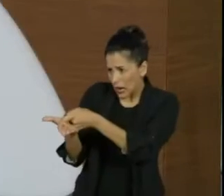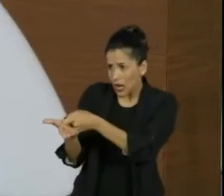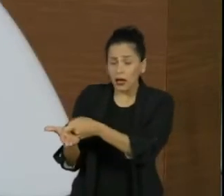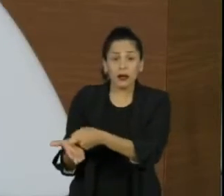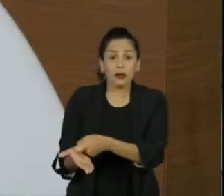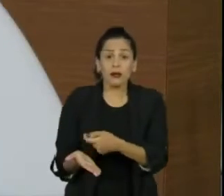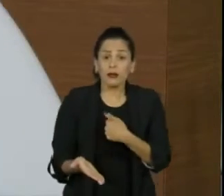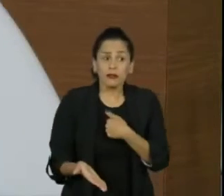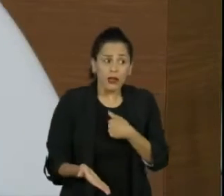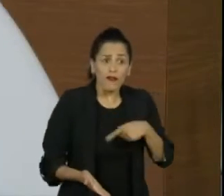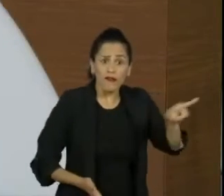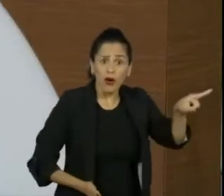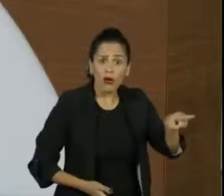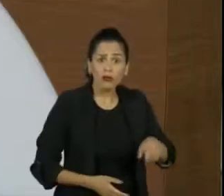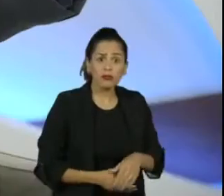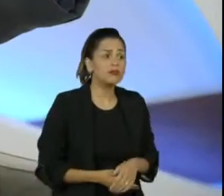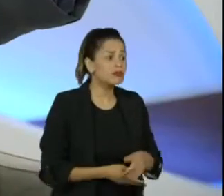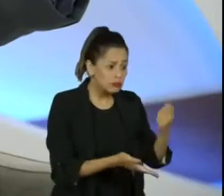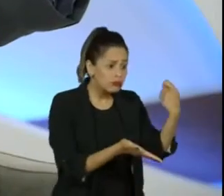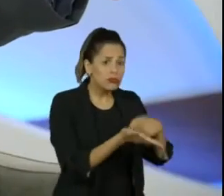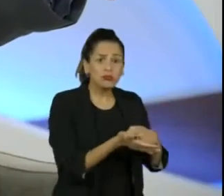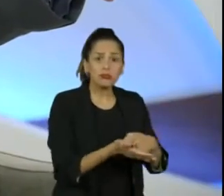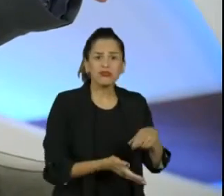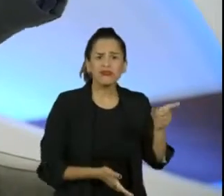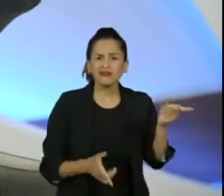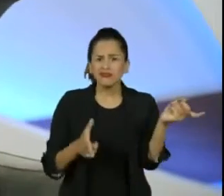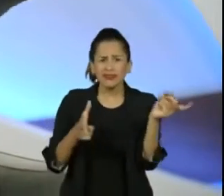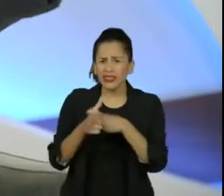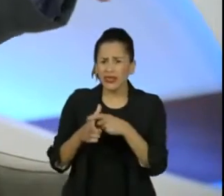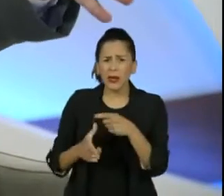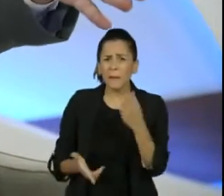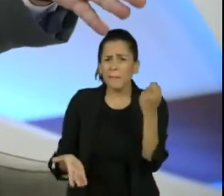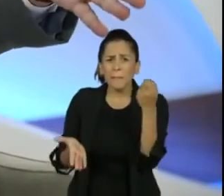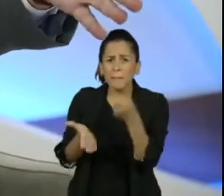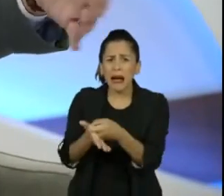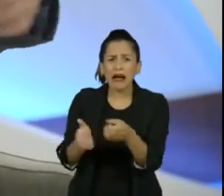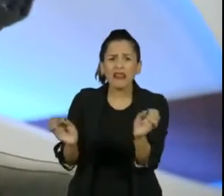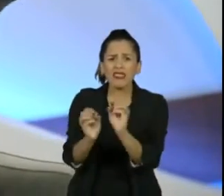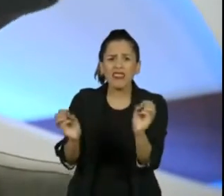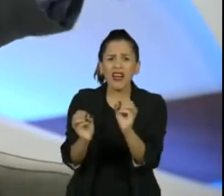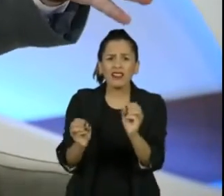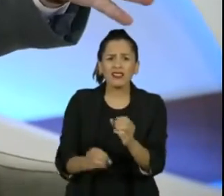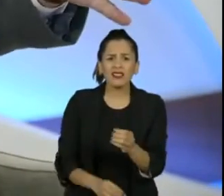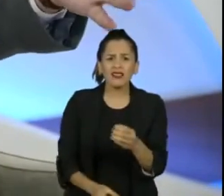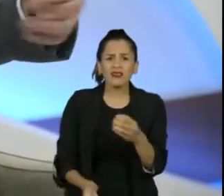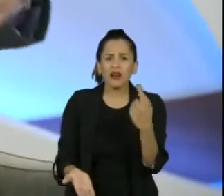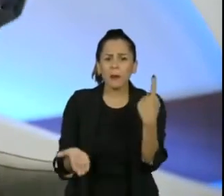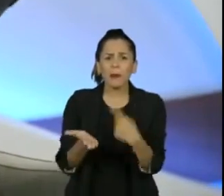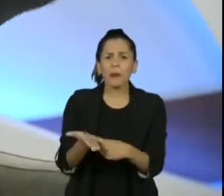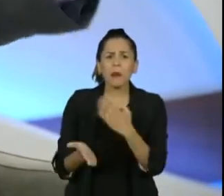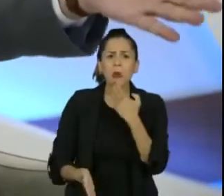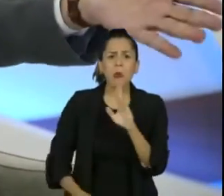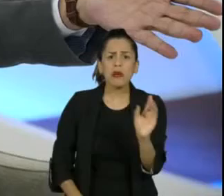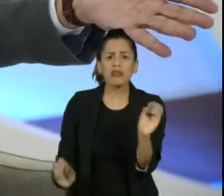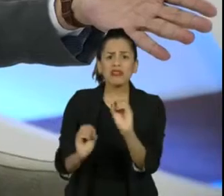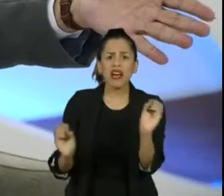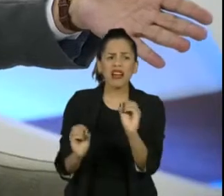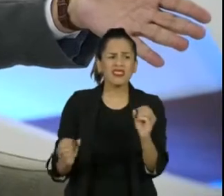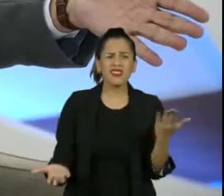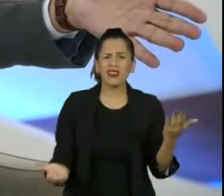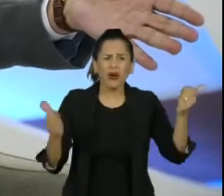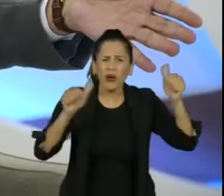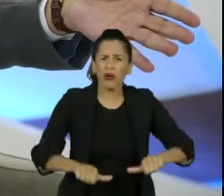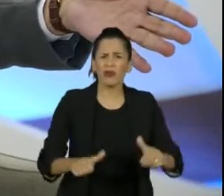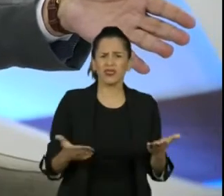meu, né? Péssimo pagador, péssimo de palavra, péssimo de tudo. Agora, eu não aguento desaforo,